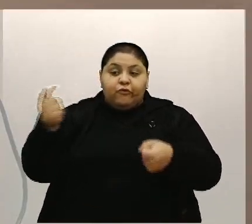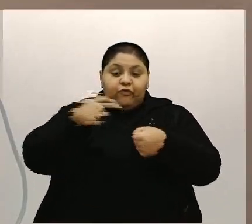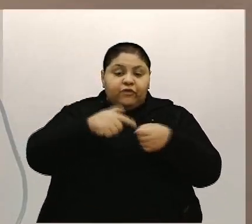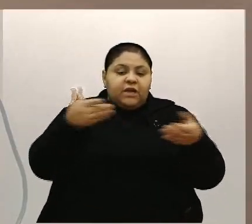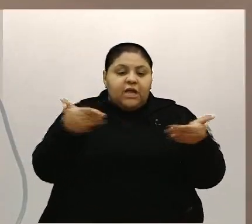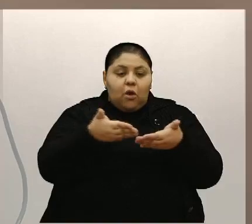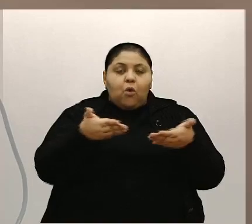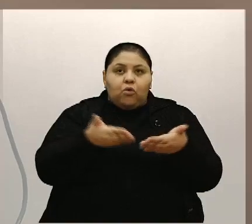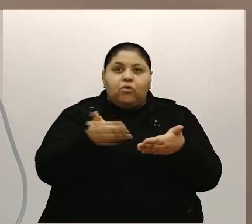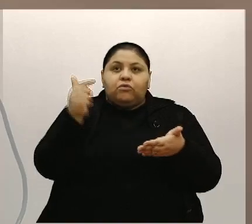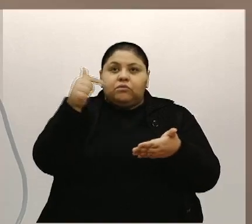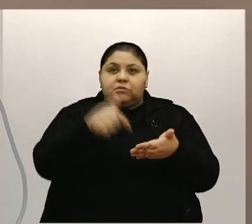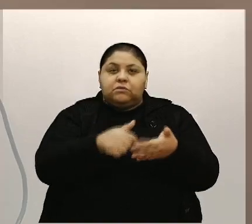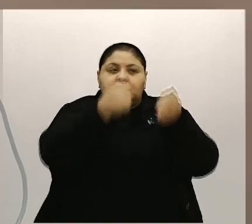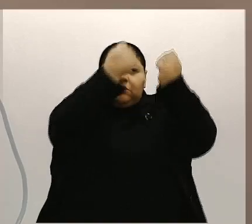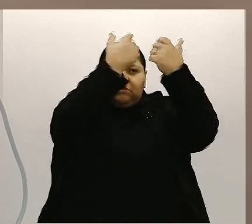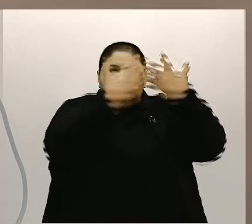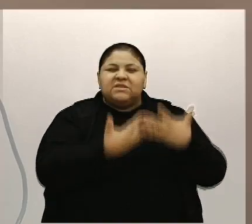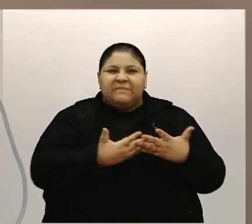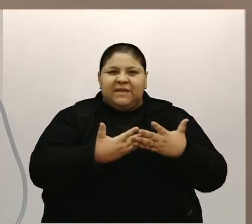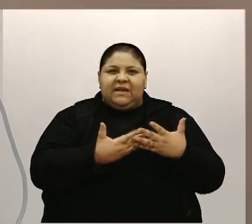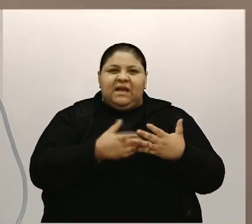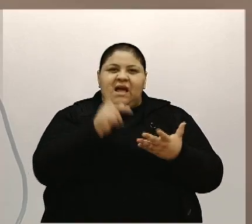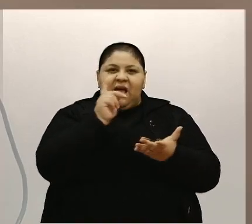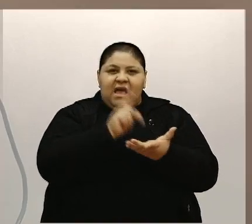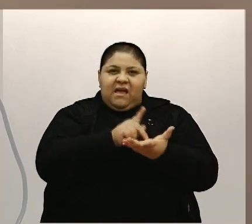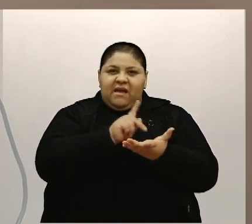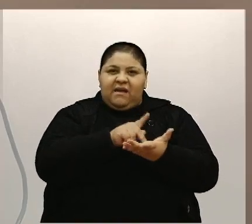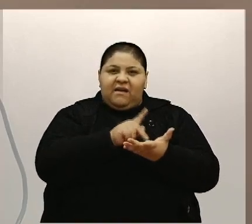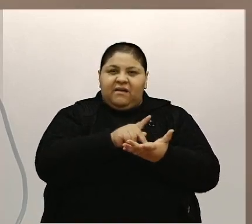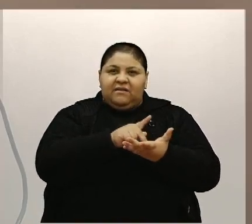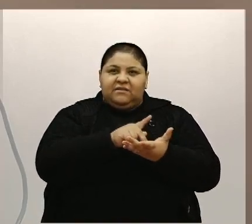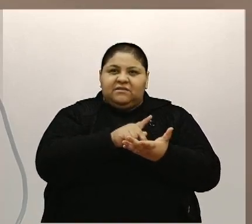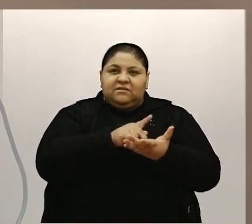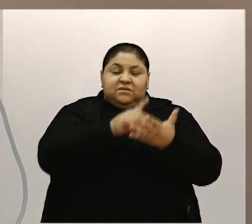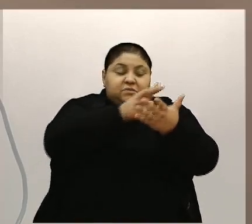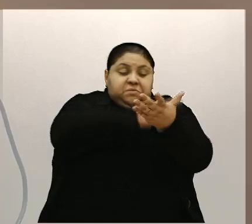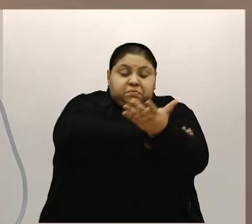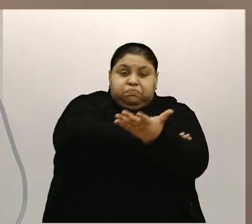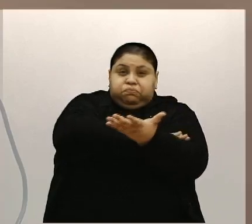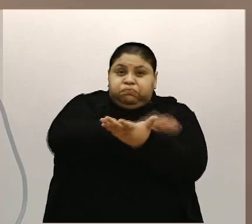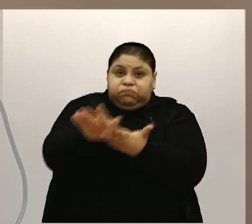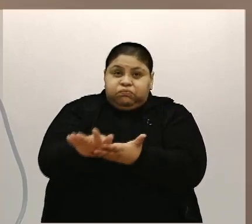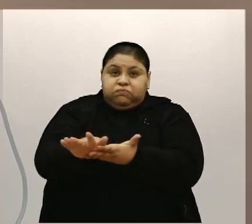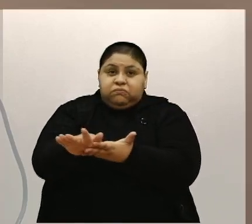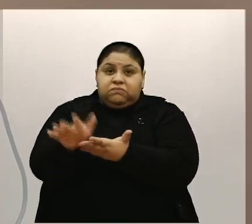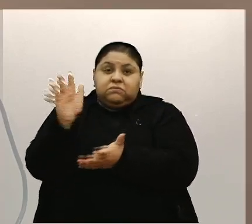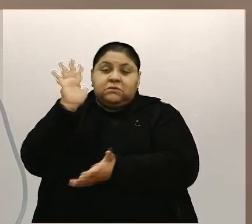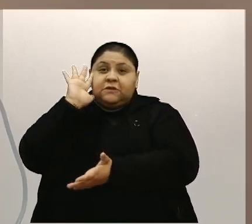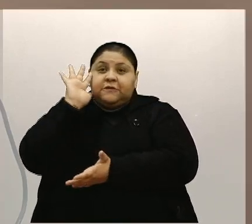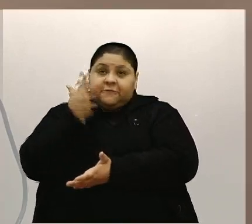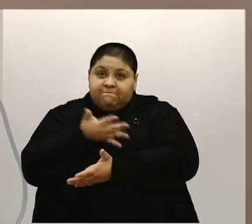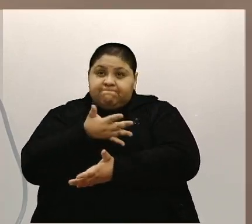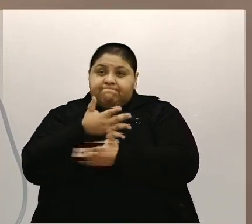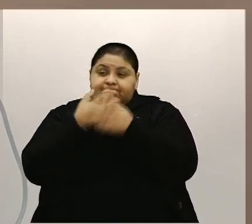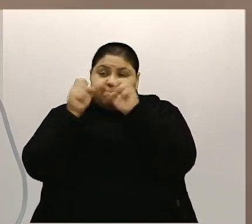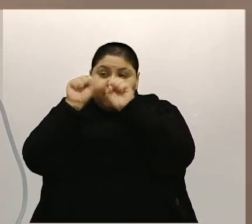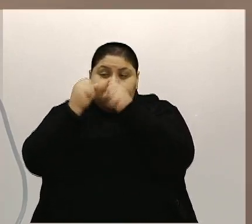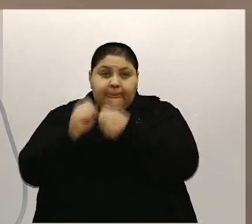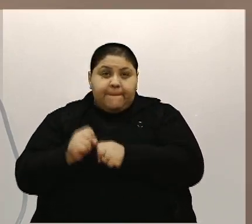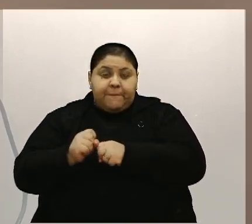aqui trazer a realidade do desastre que aconteceu e que destruiu Caxias do